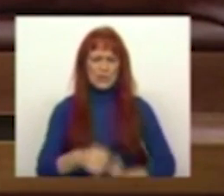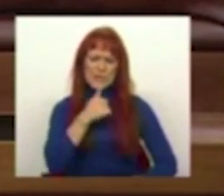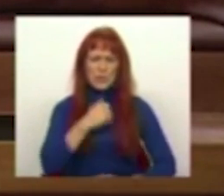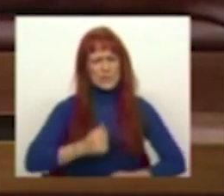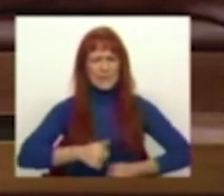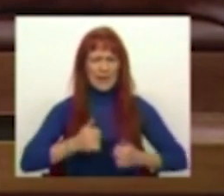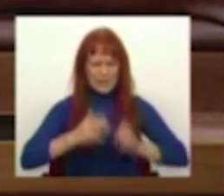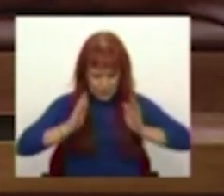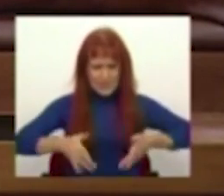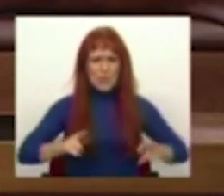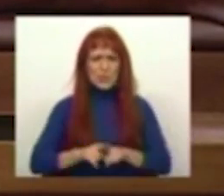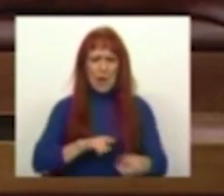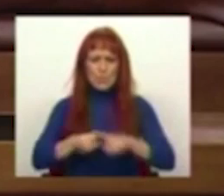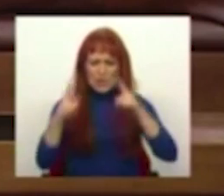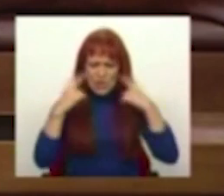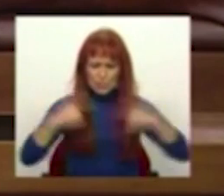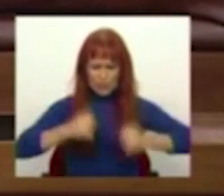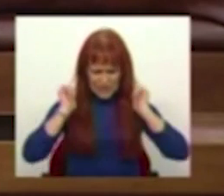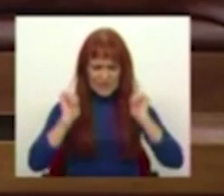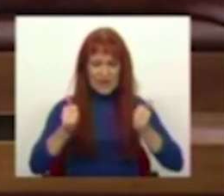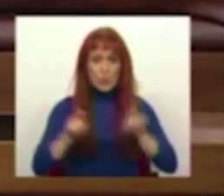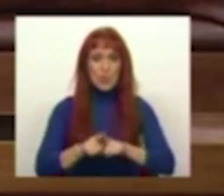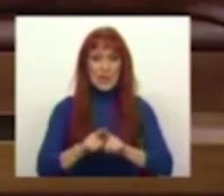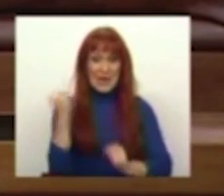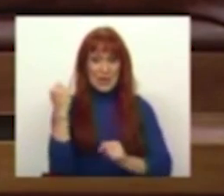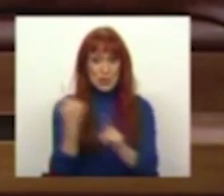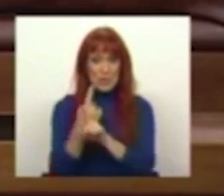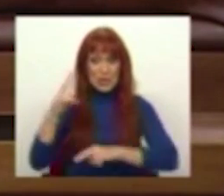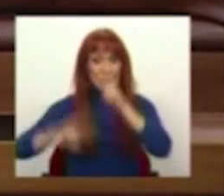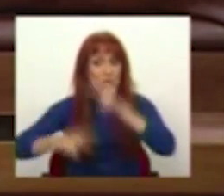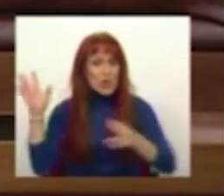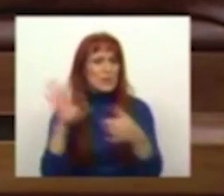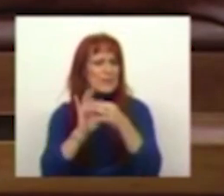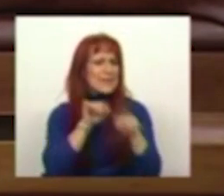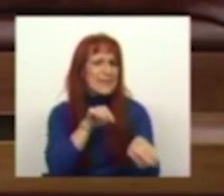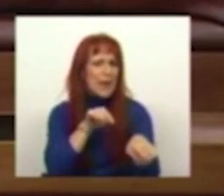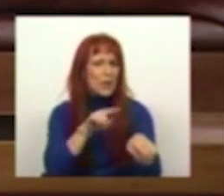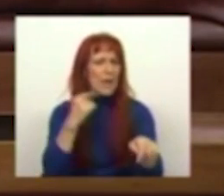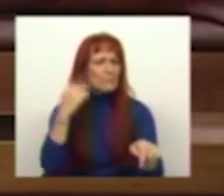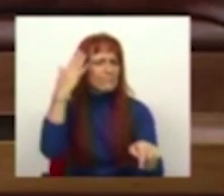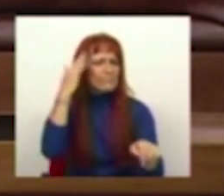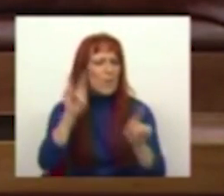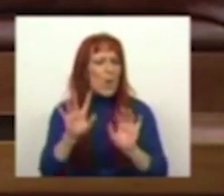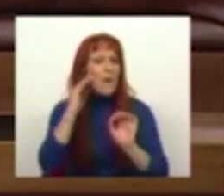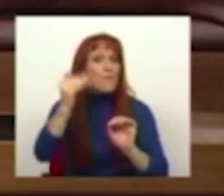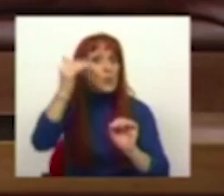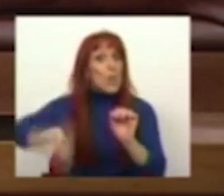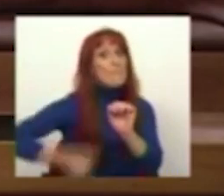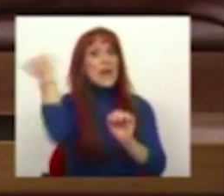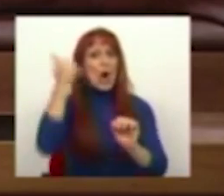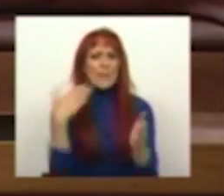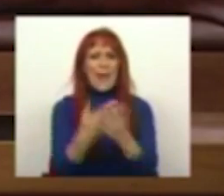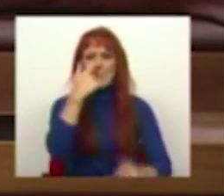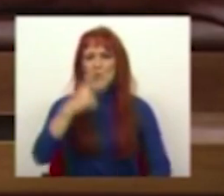decisões certas, as políticas públicas certas e os instrumentos fiscais adequados para calcular o melhor futuro dos